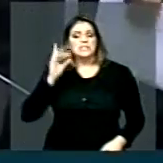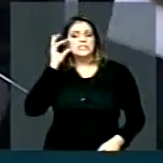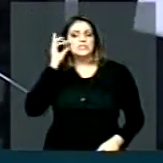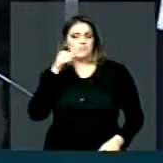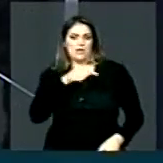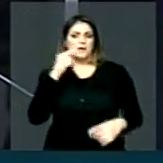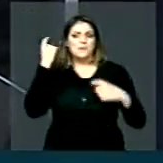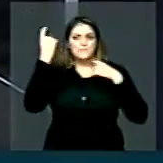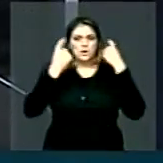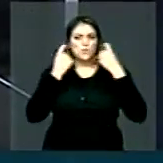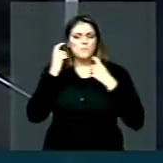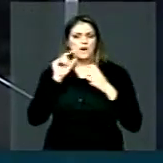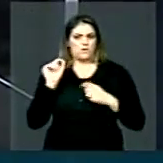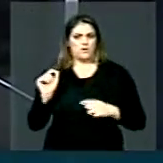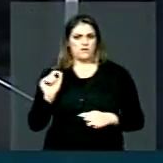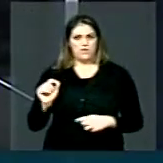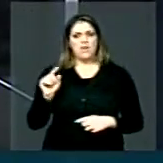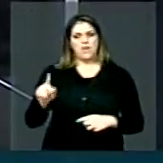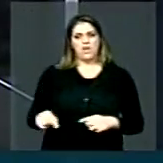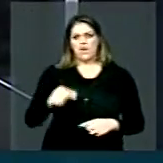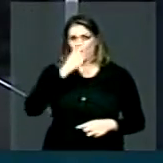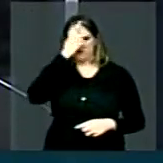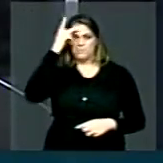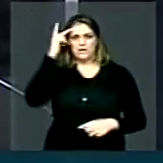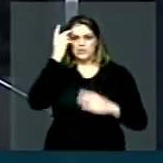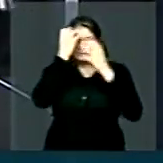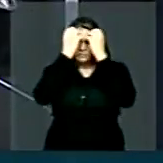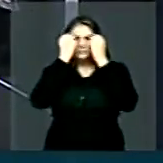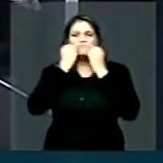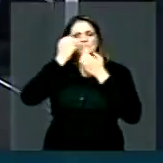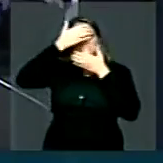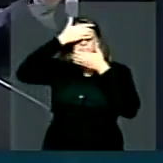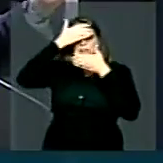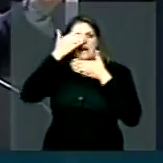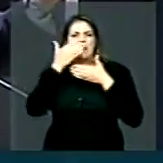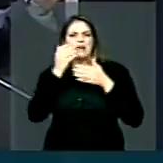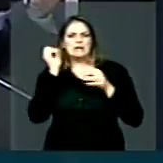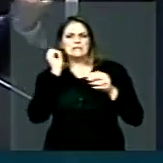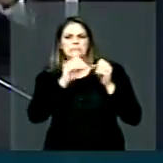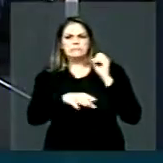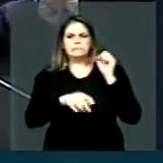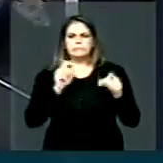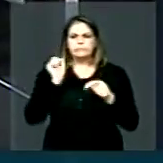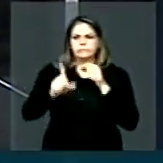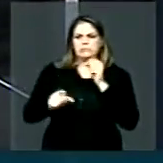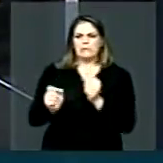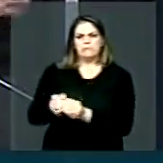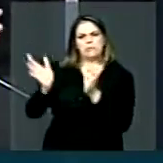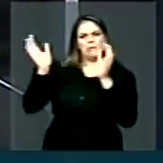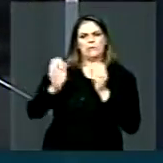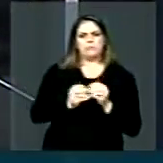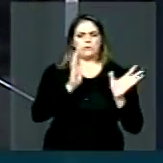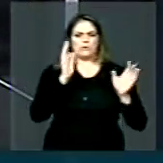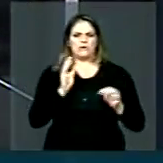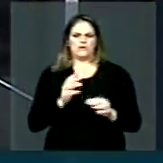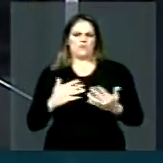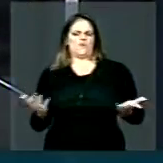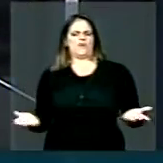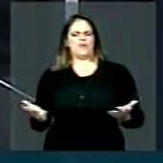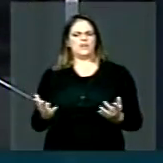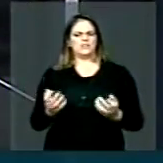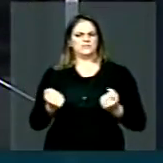os mascarados, entende? Ora, senhora, dando satisfações para a mídia no ano